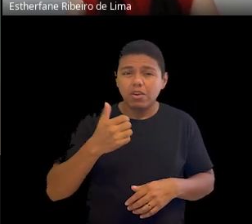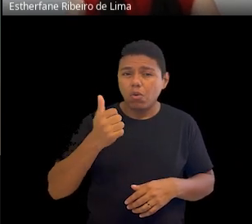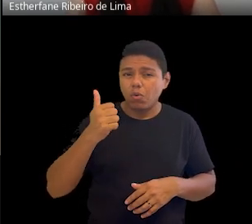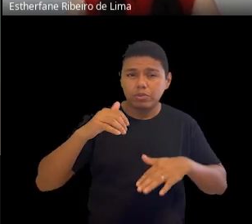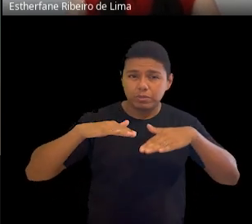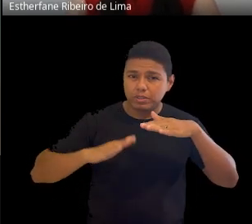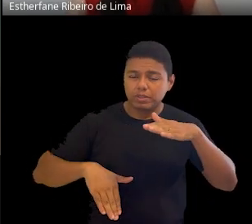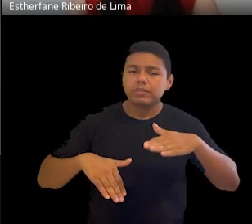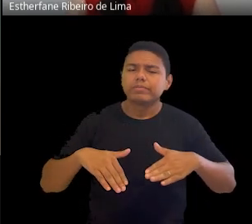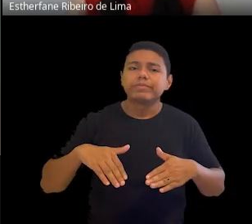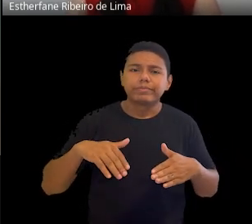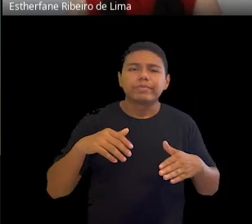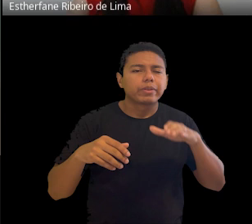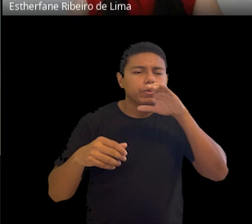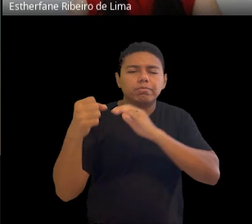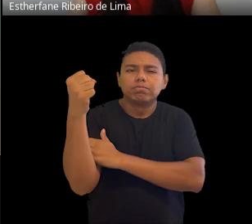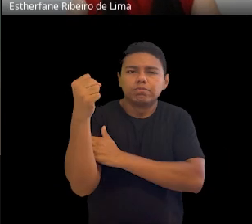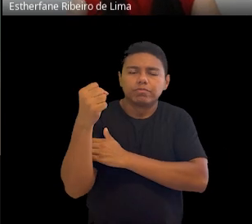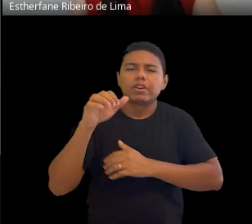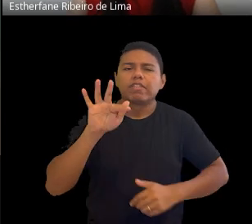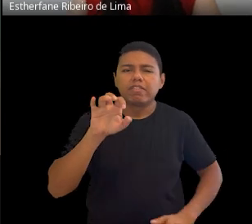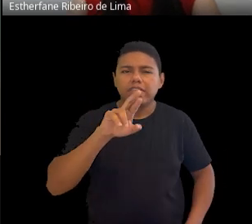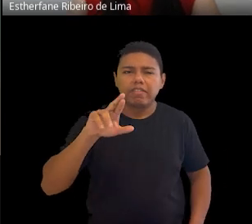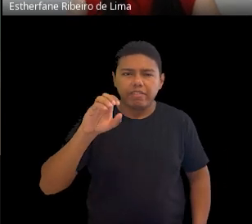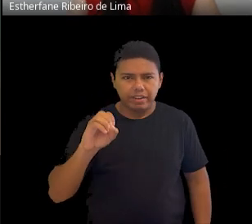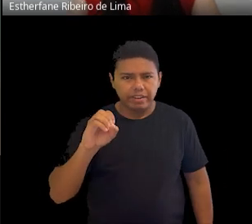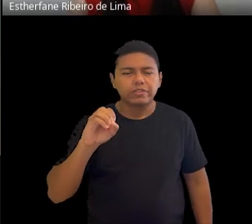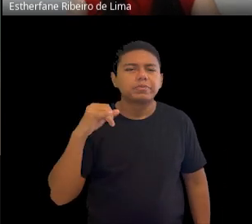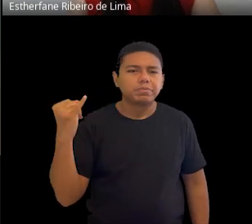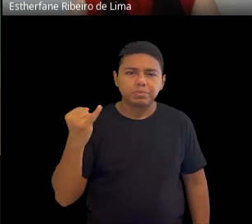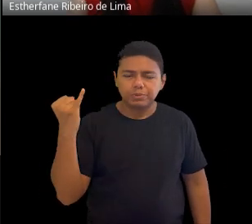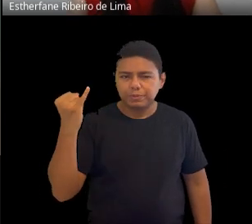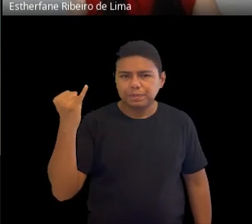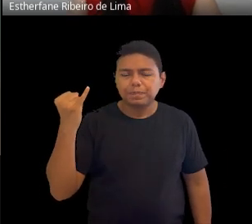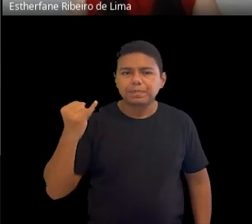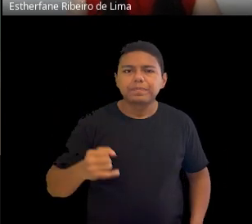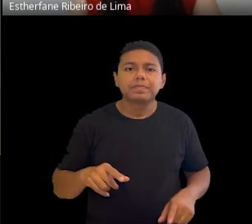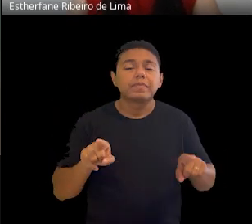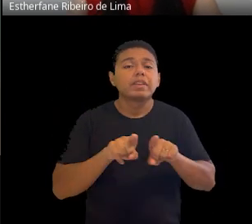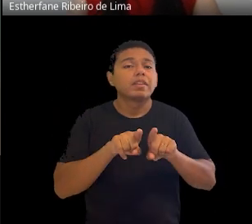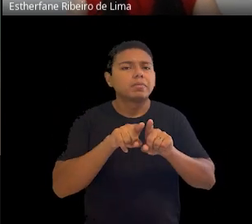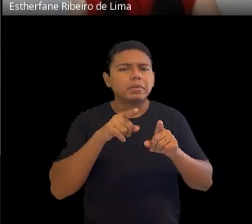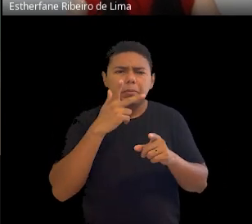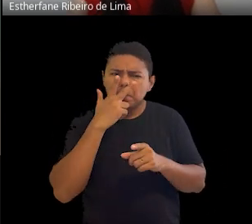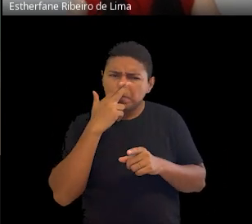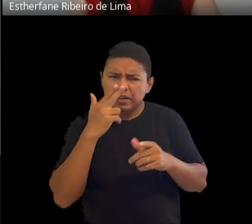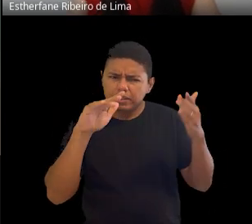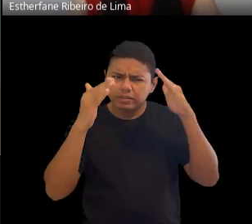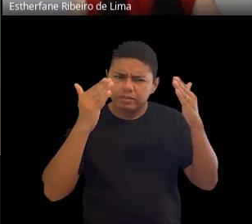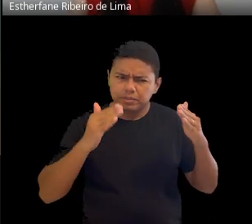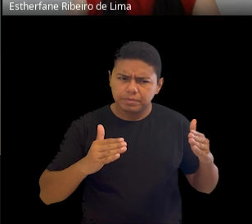já prescrever sulfato ferroso, se possível, 2 sulfatos ferrosos, a depender. Investigar se